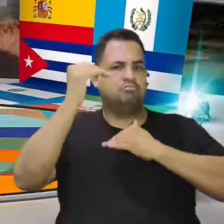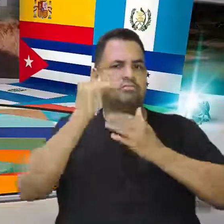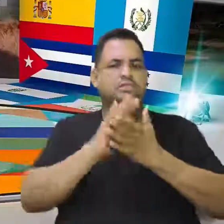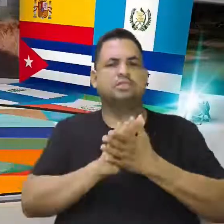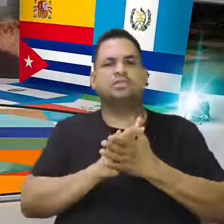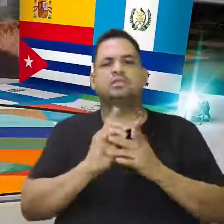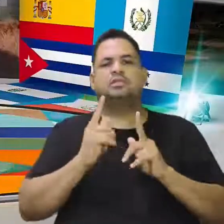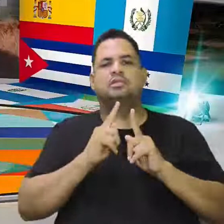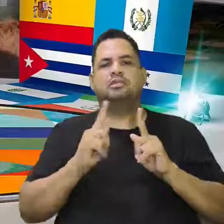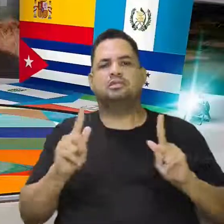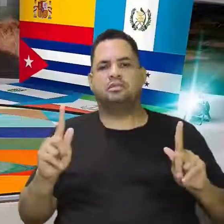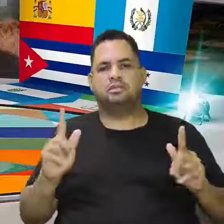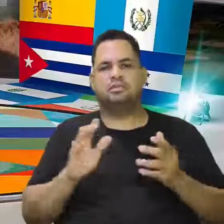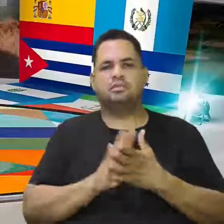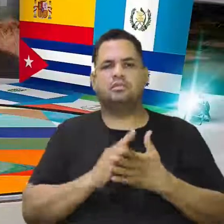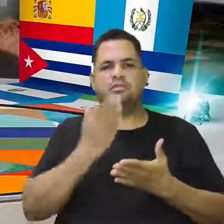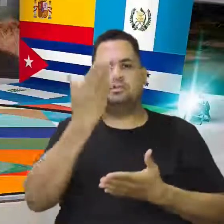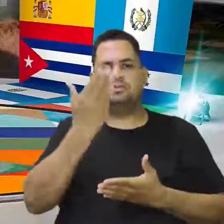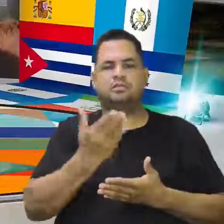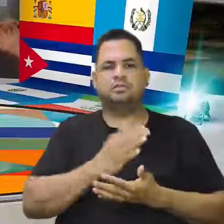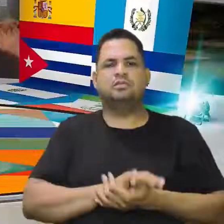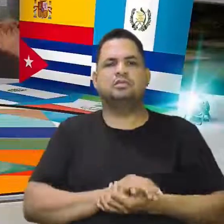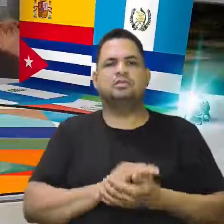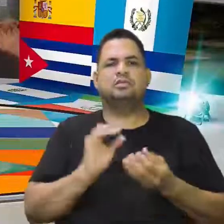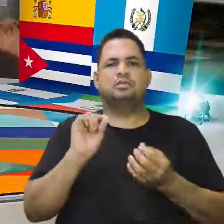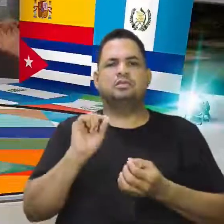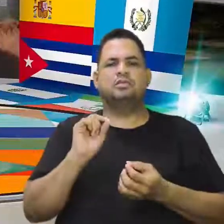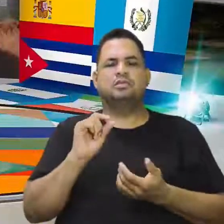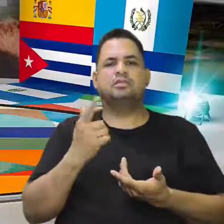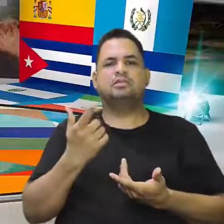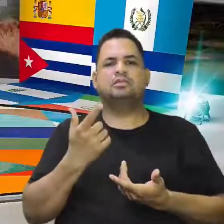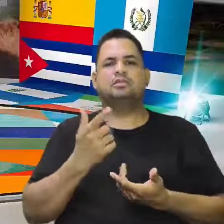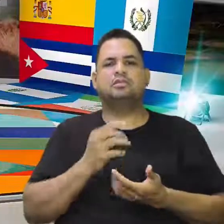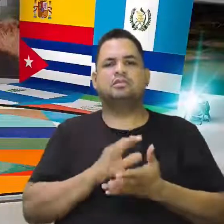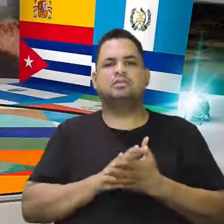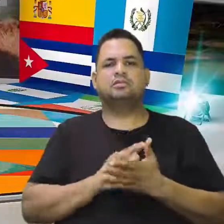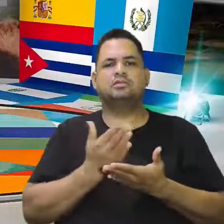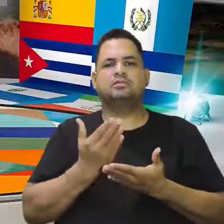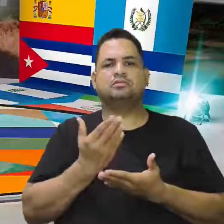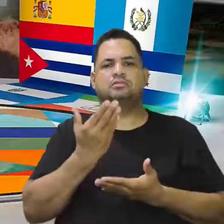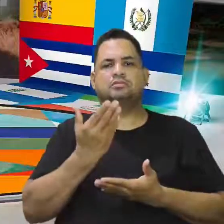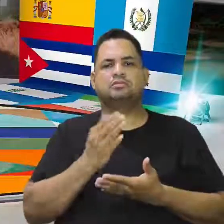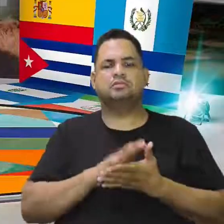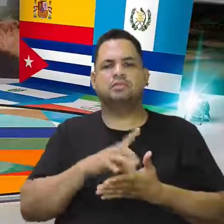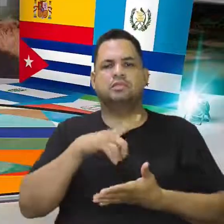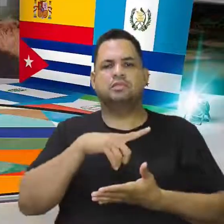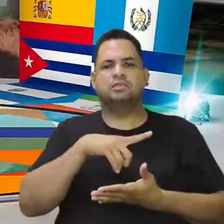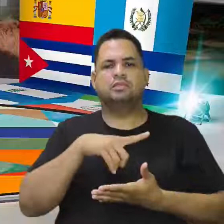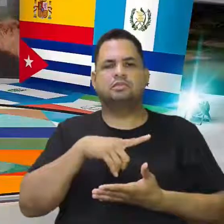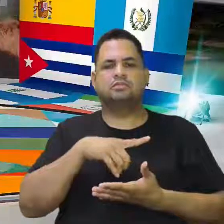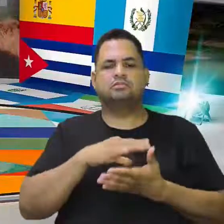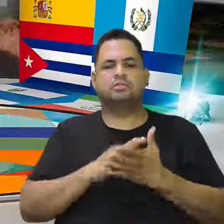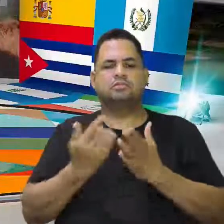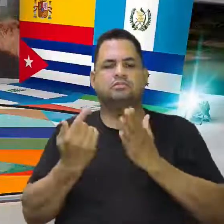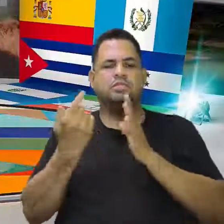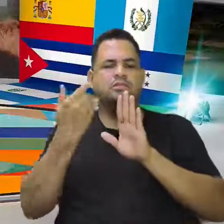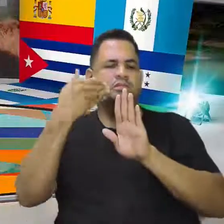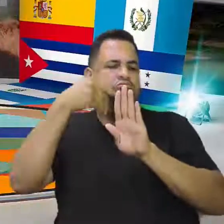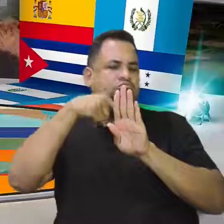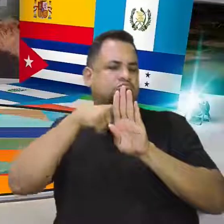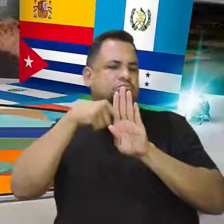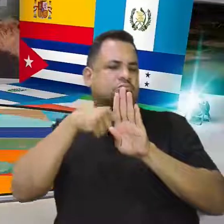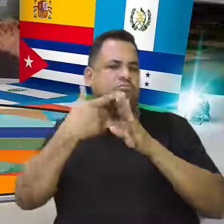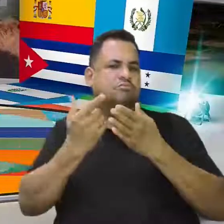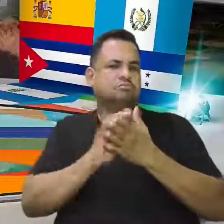gramática, que é essa figura de fundo, que é esse fundo aqui que a gente tem por trás. Como assim?